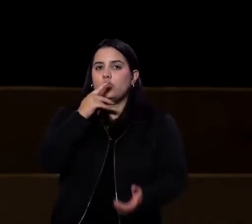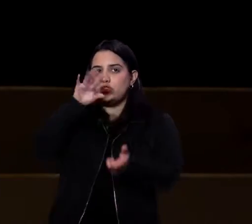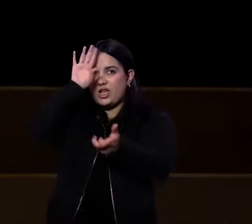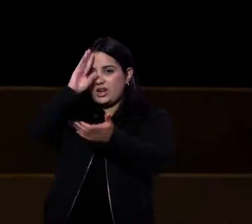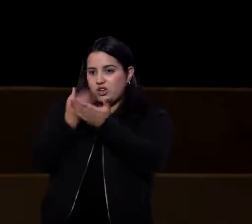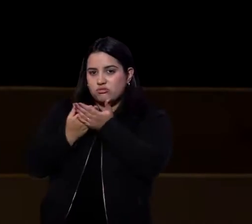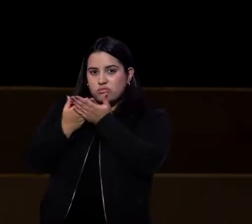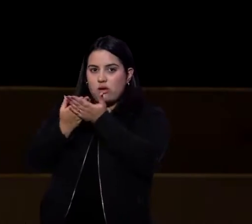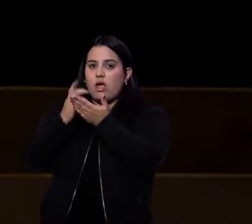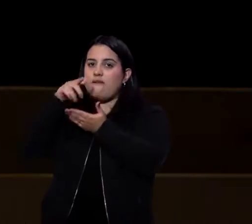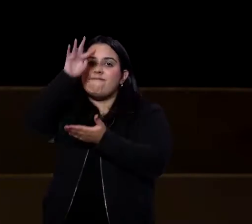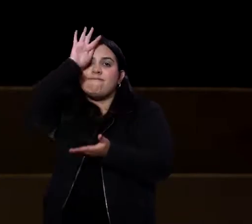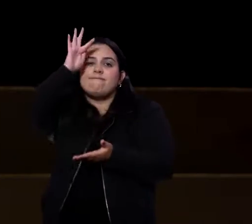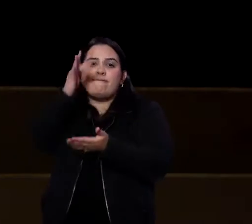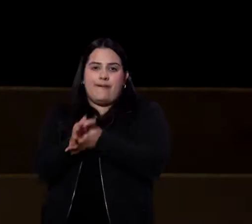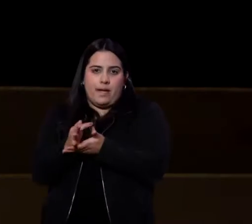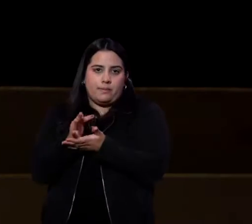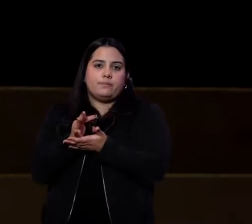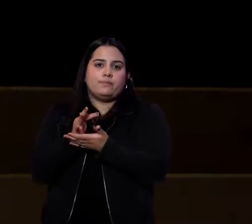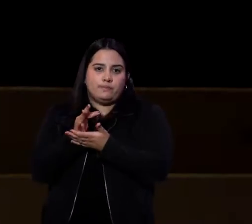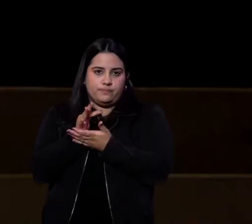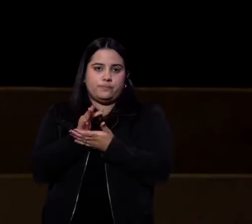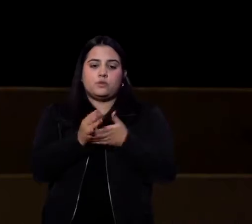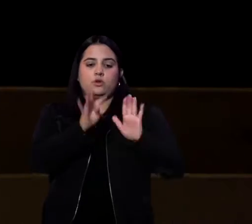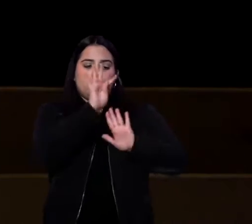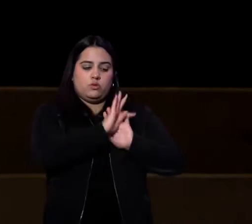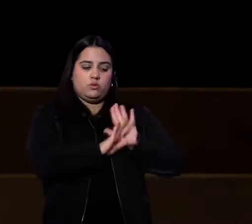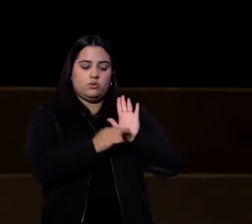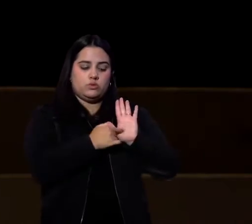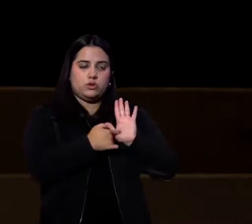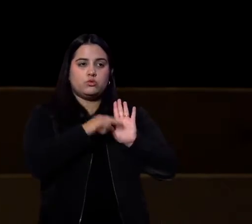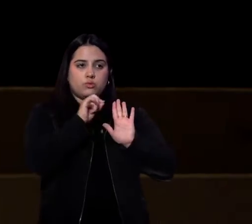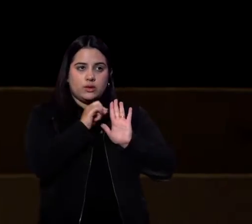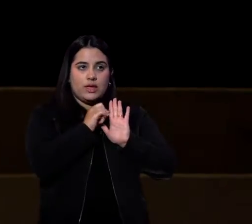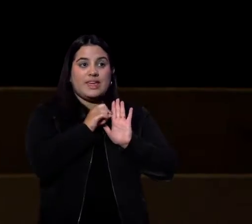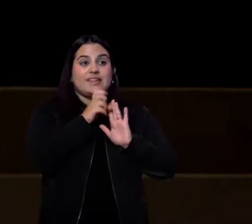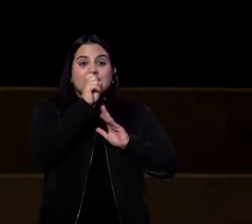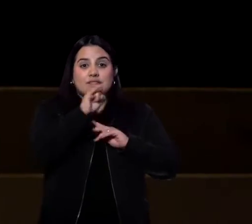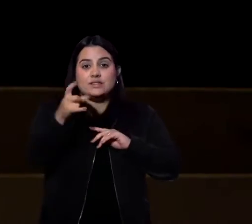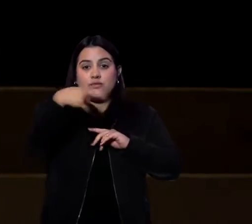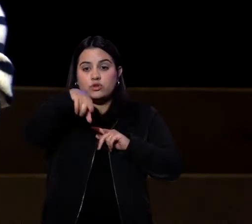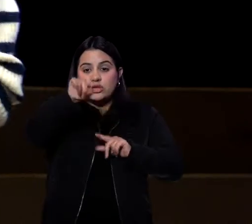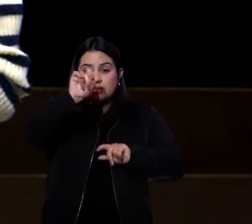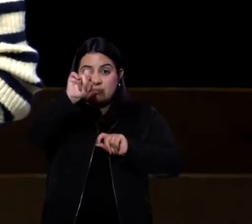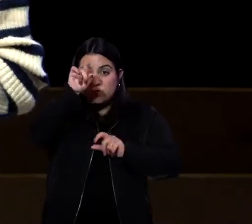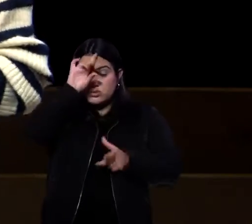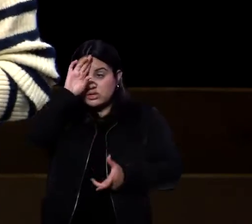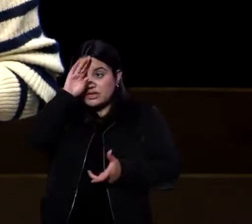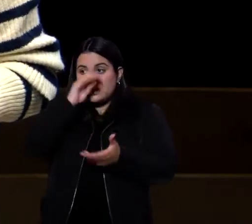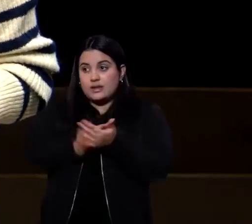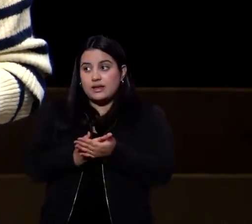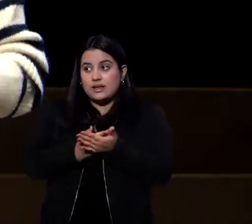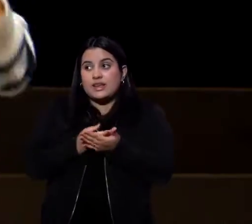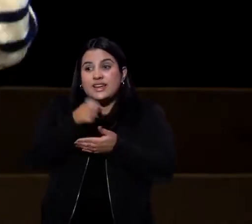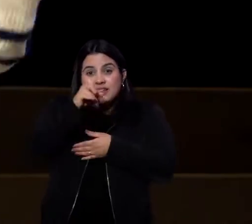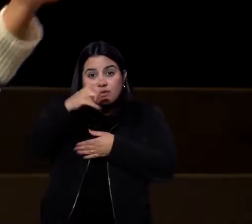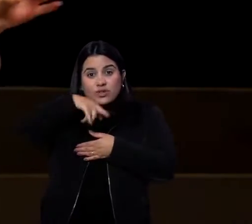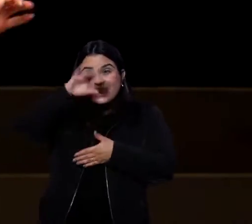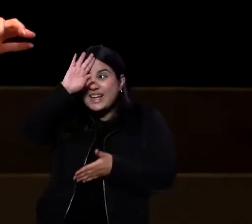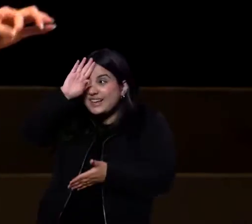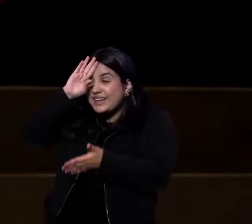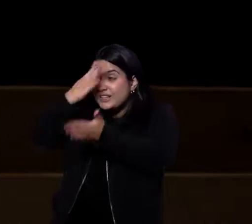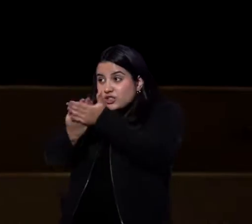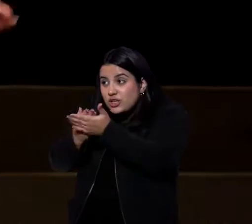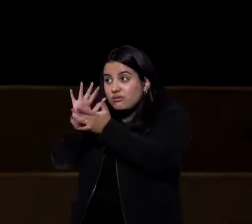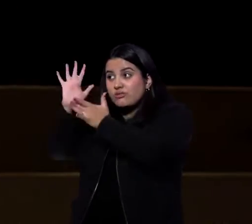fé. O texto ali diz assim, quem crer em mim, ou seja, quem crê em Jesus, esta